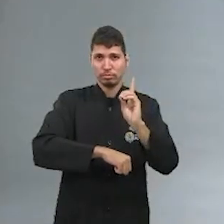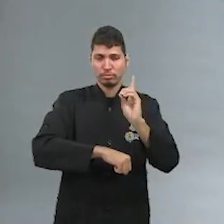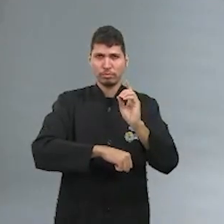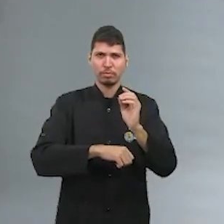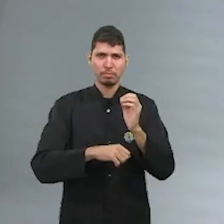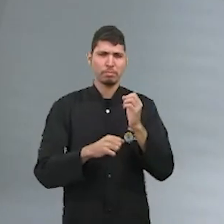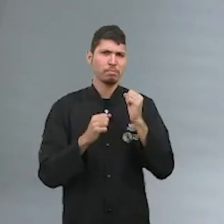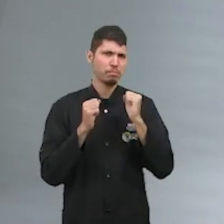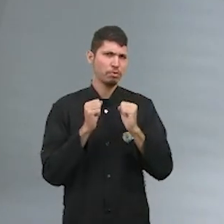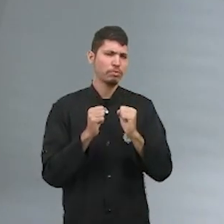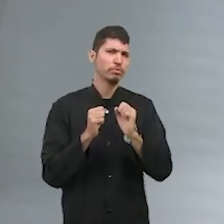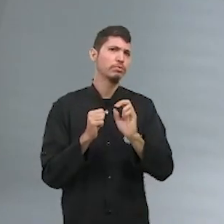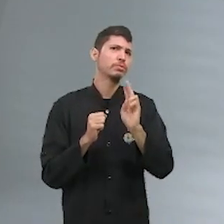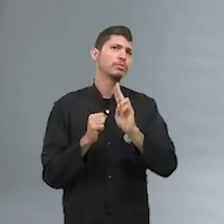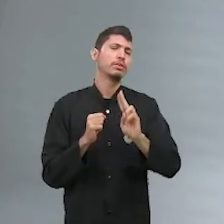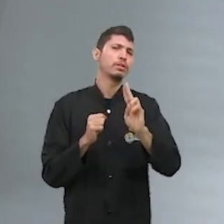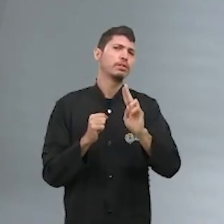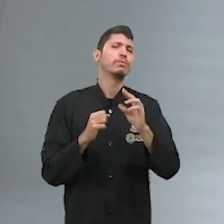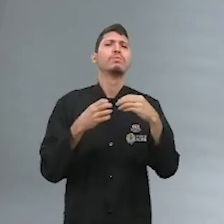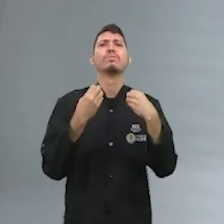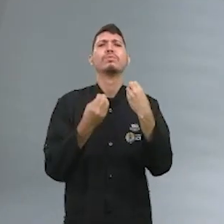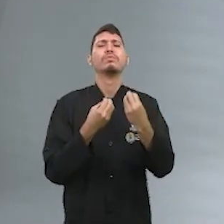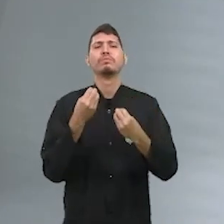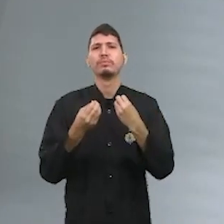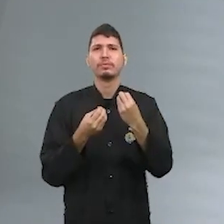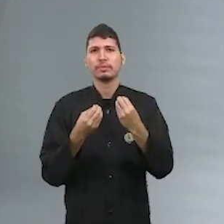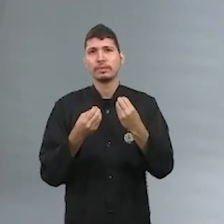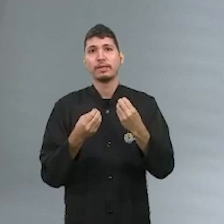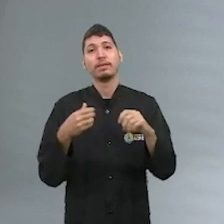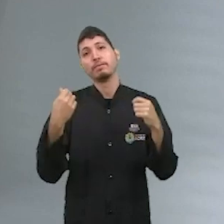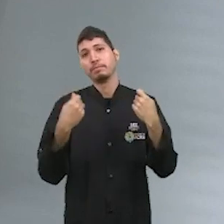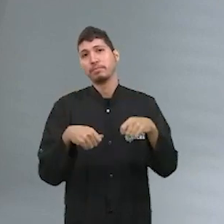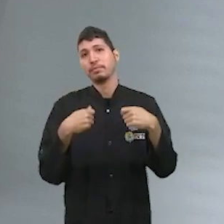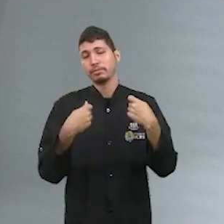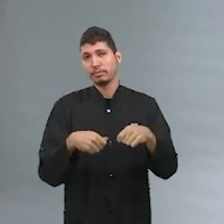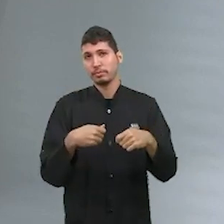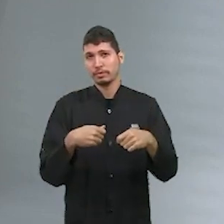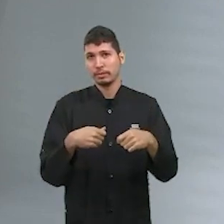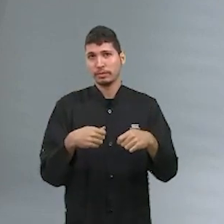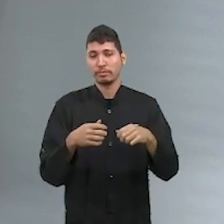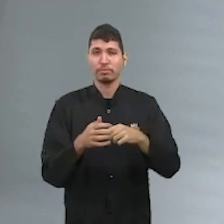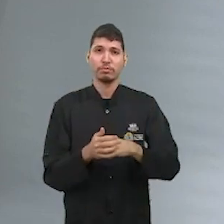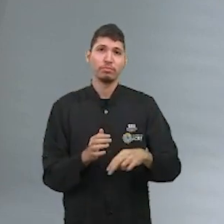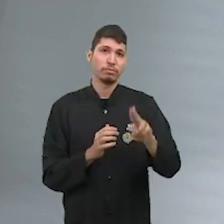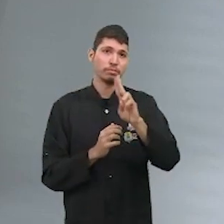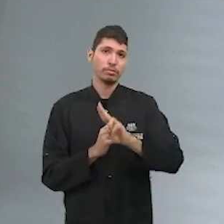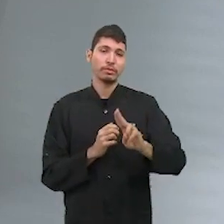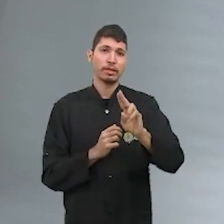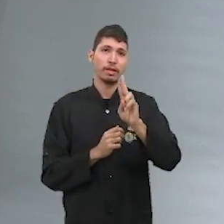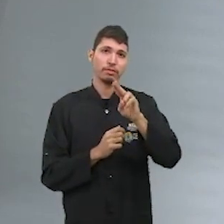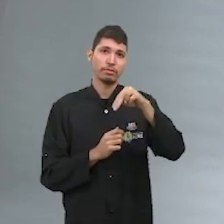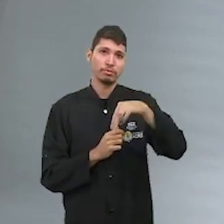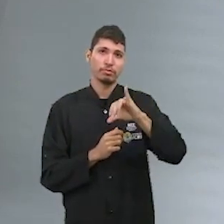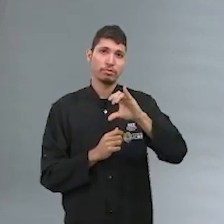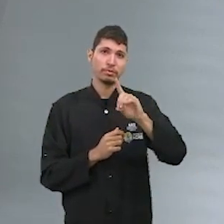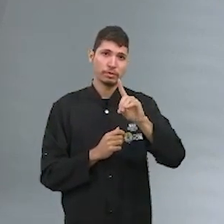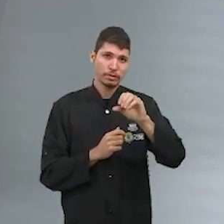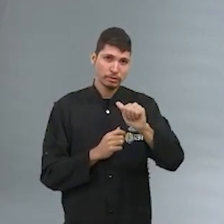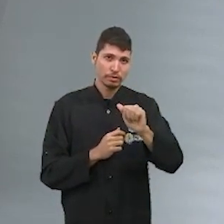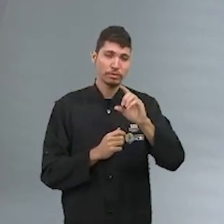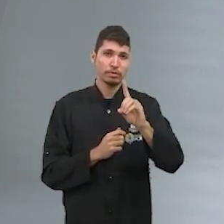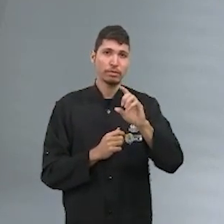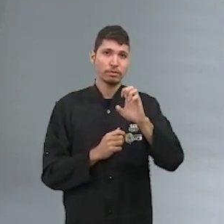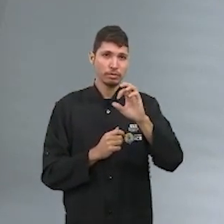direto? Não, eu tenho que fazer uma transformação aí, uma conversão de unidade, né? No caso aqui de tempo.